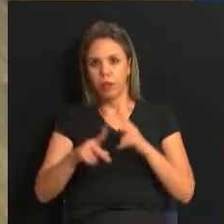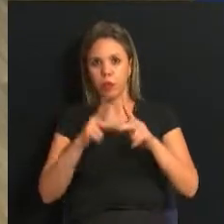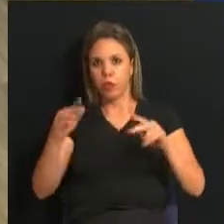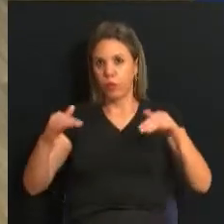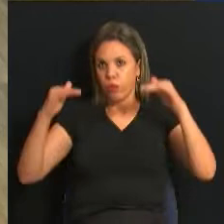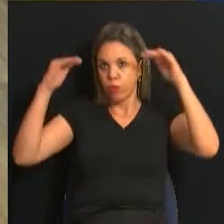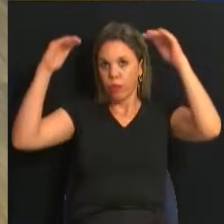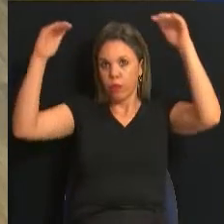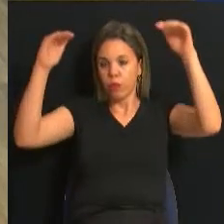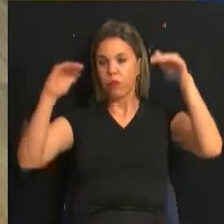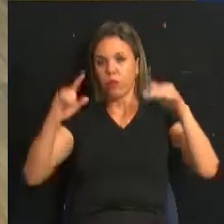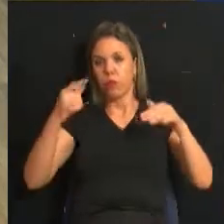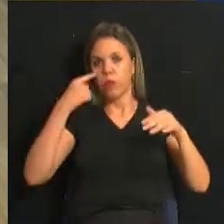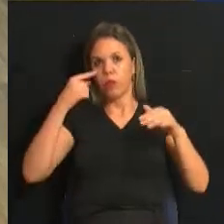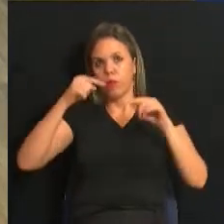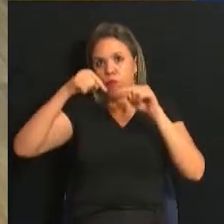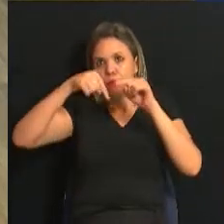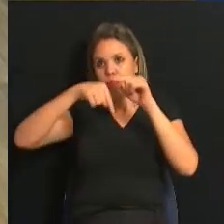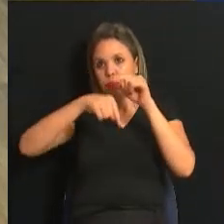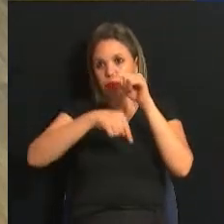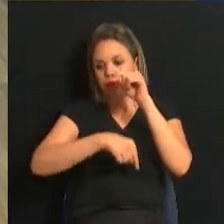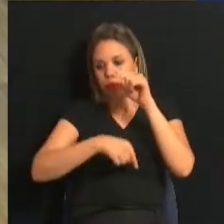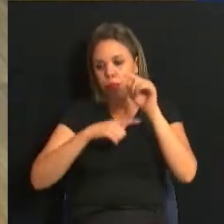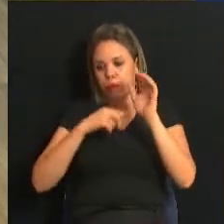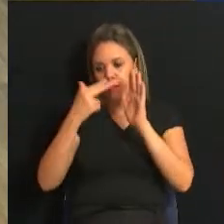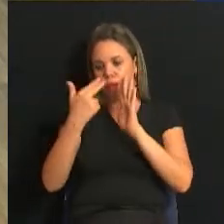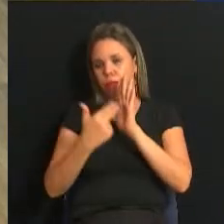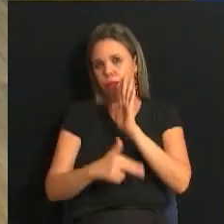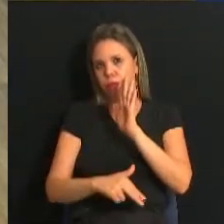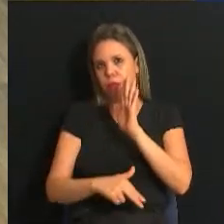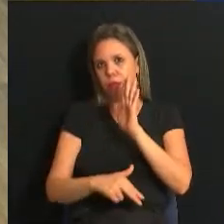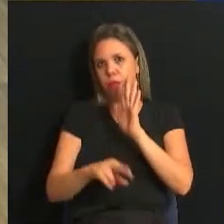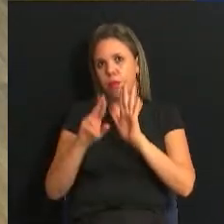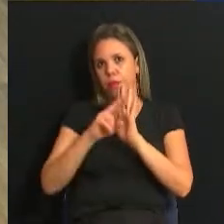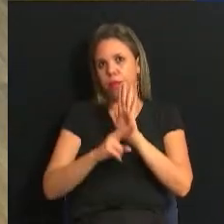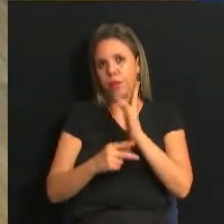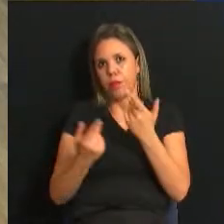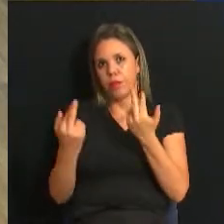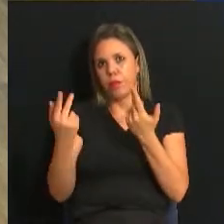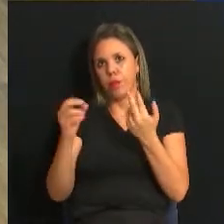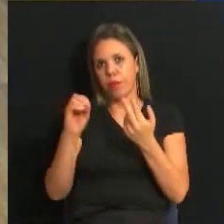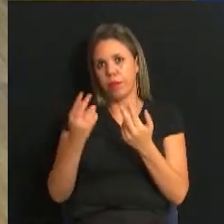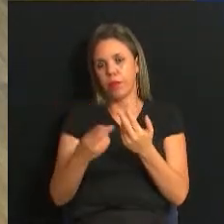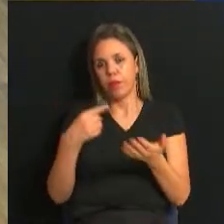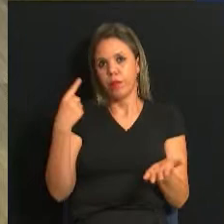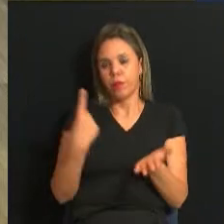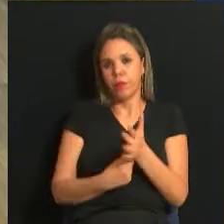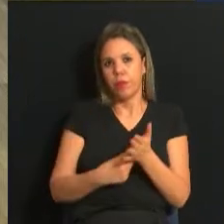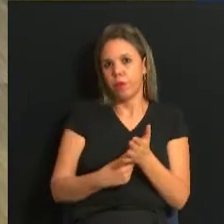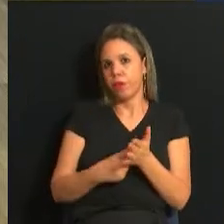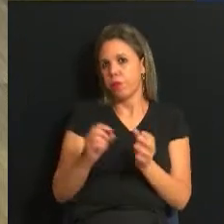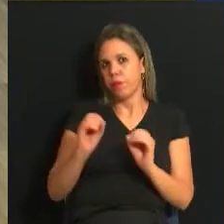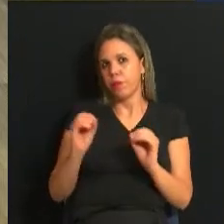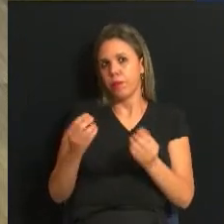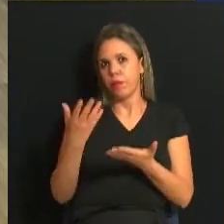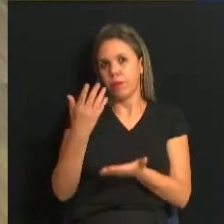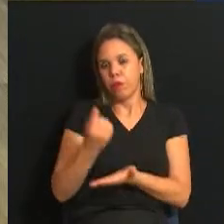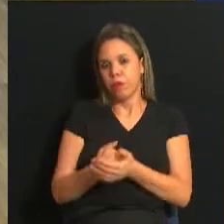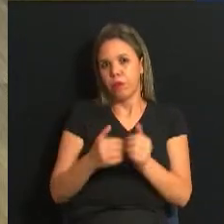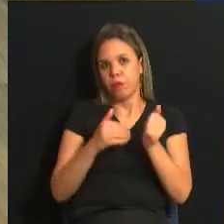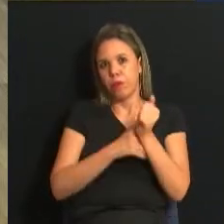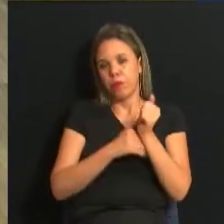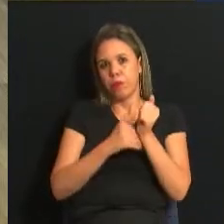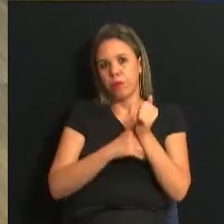descendo mais, você tem essa listagem, que a regra é a mesma. Ou com agendamento, sem agendamento vai receber uma senha.